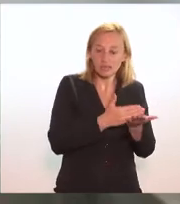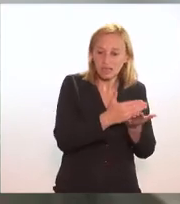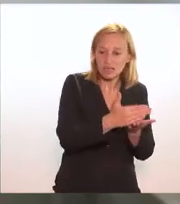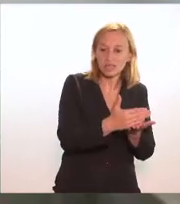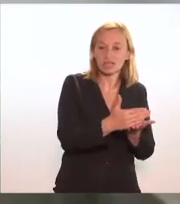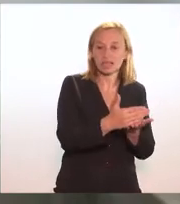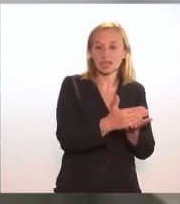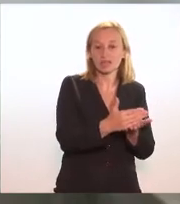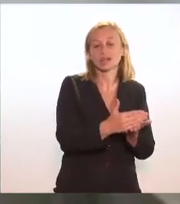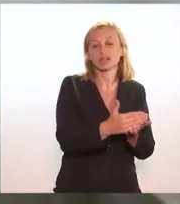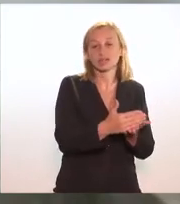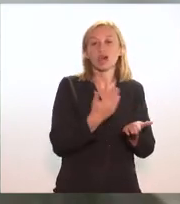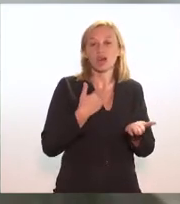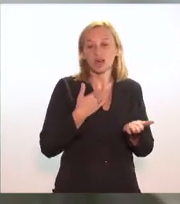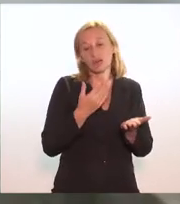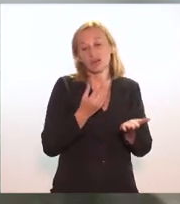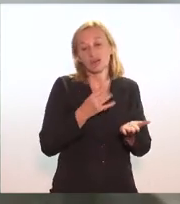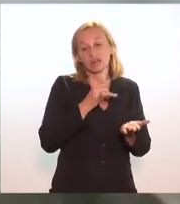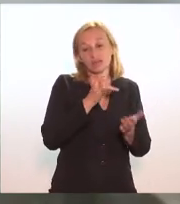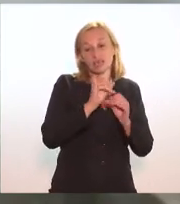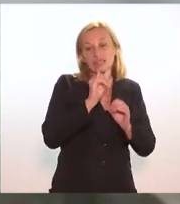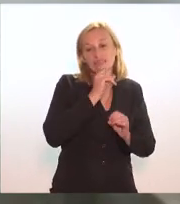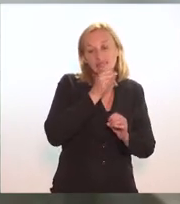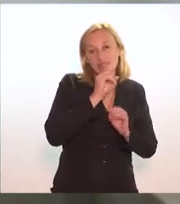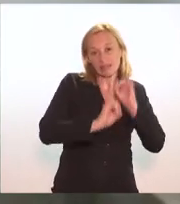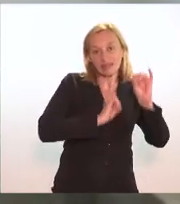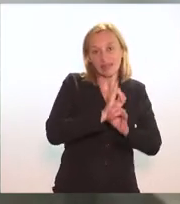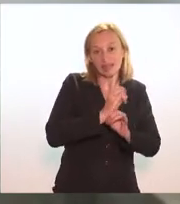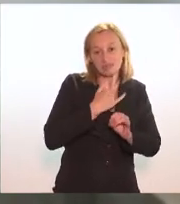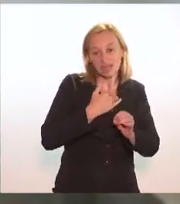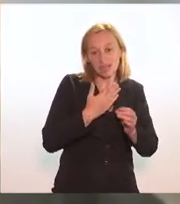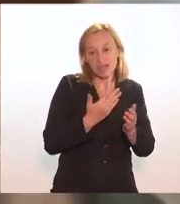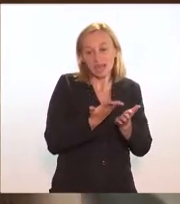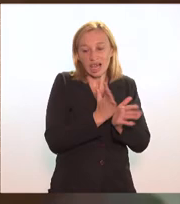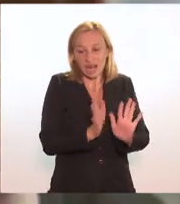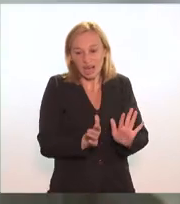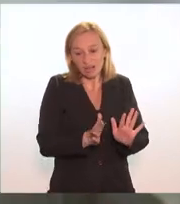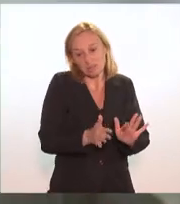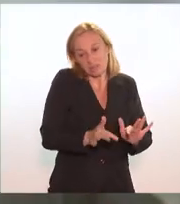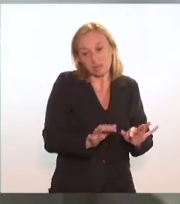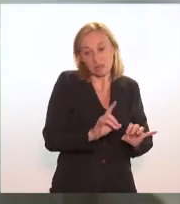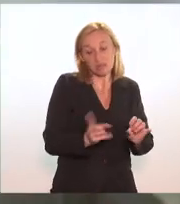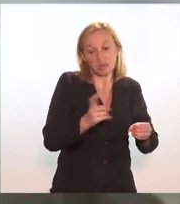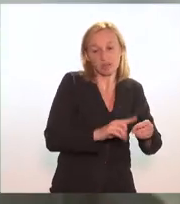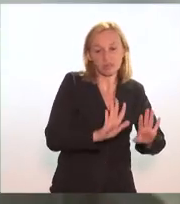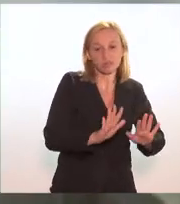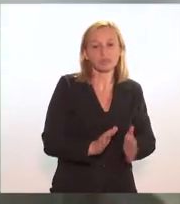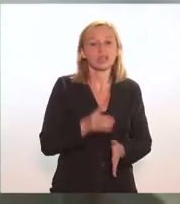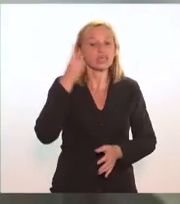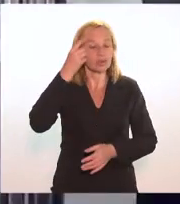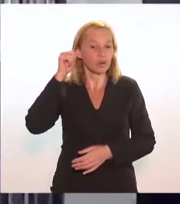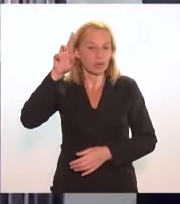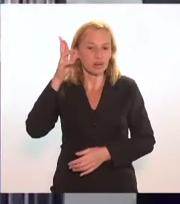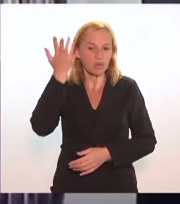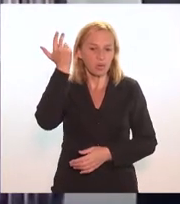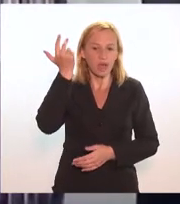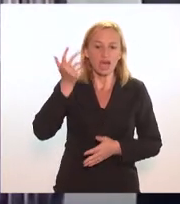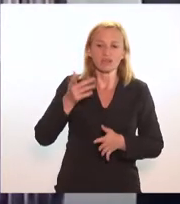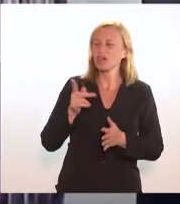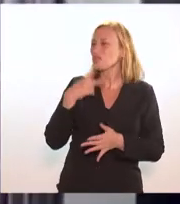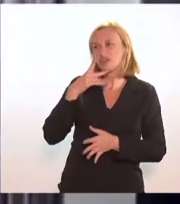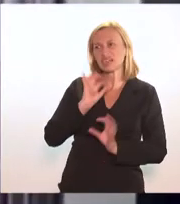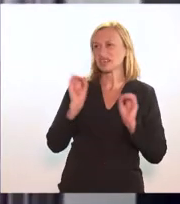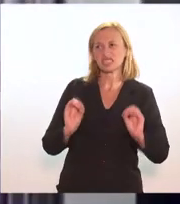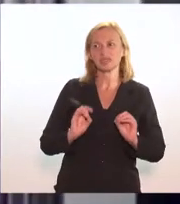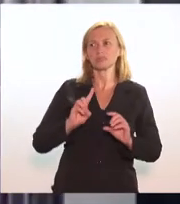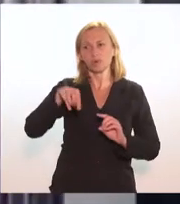meu sistema caiu. E ele também é o mais velho. Deputado Eliomar Coelho. Não pretendo fazer nenhuma observação.